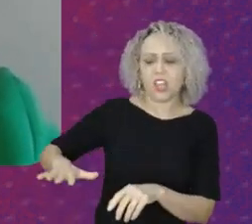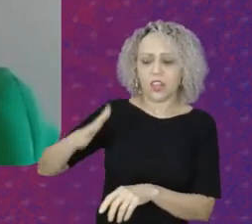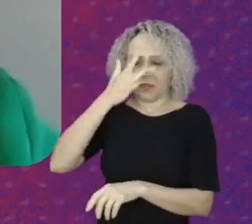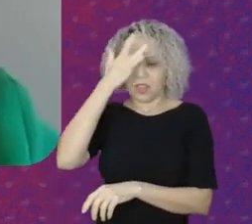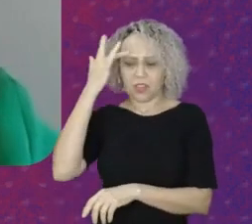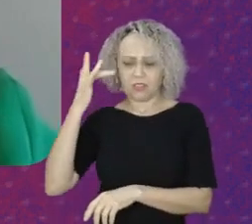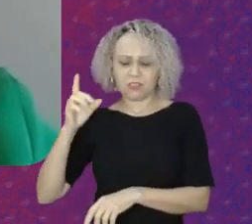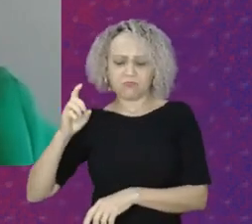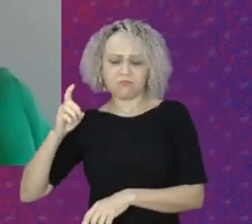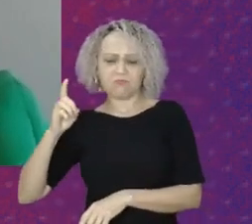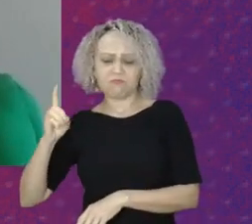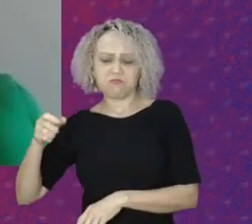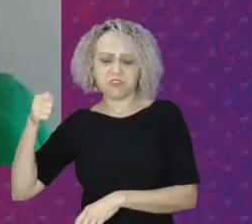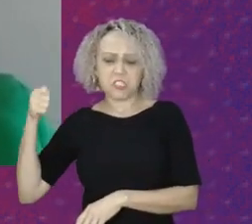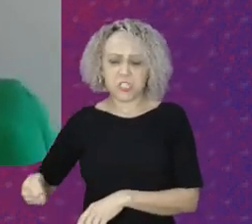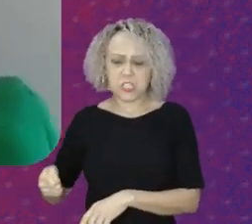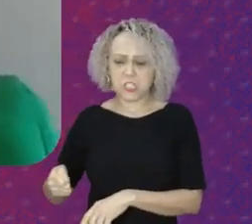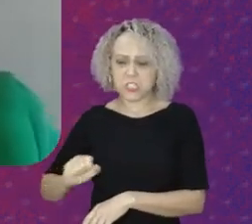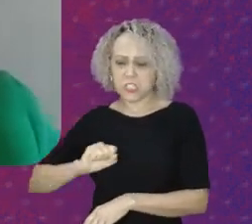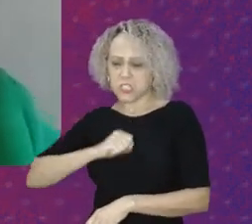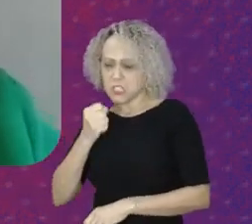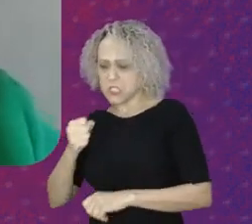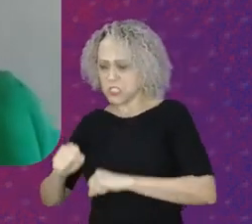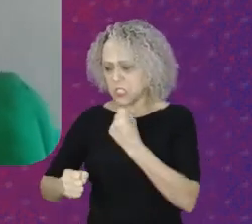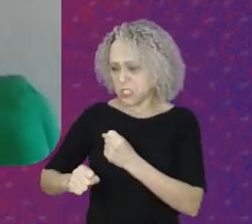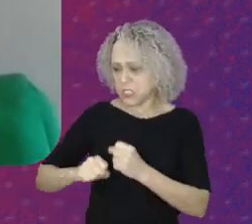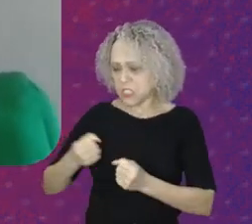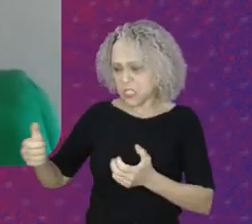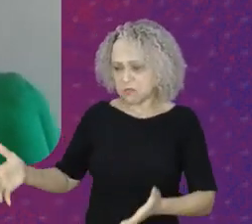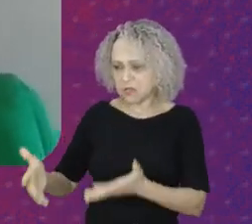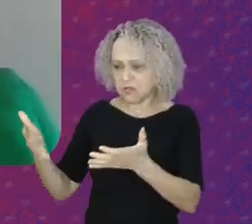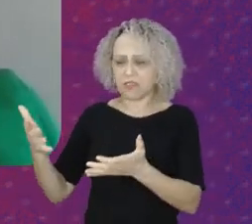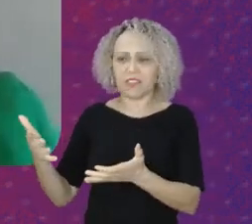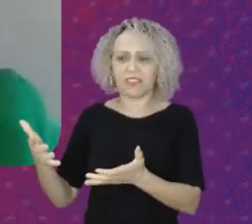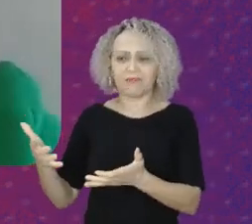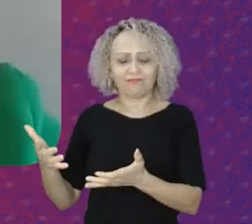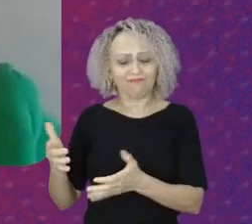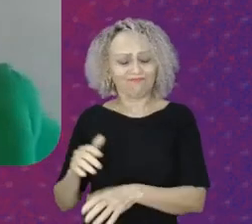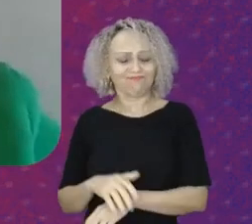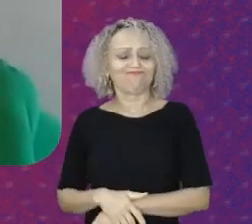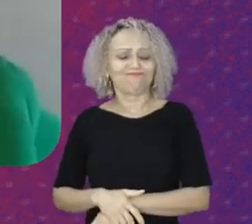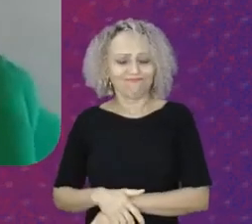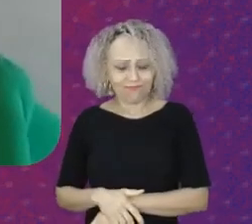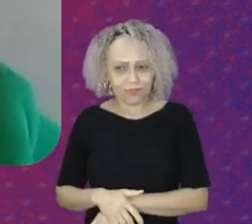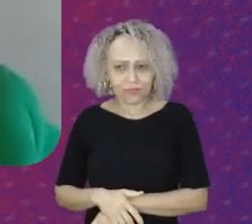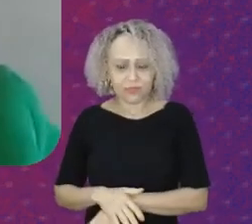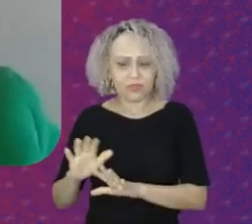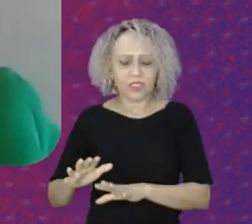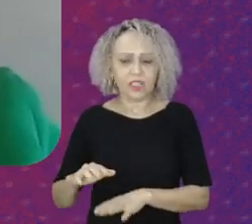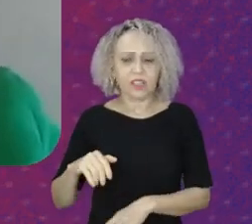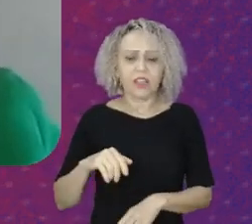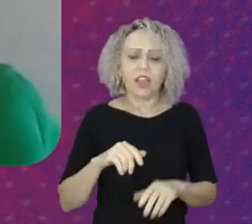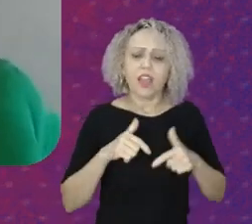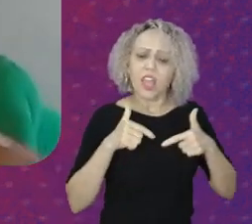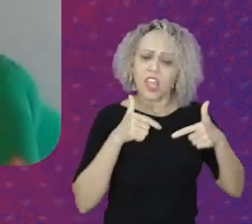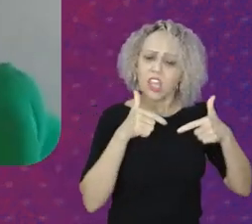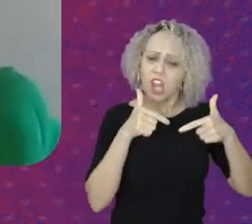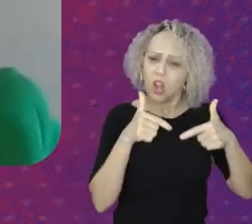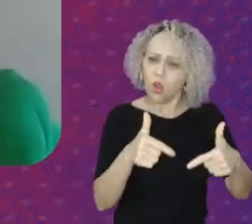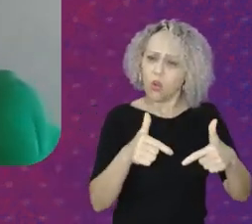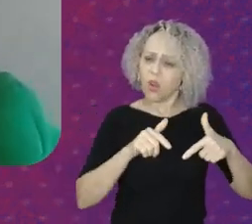a extrema-direita, organizam setores conservadores. Então, essa luta contra as opressões é uma